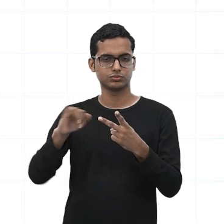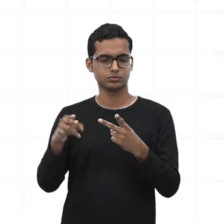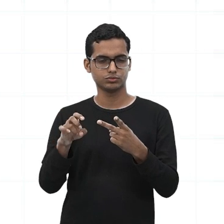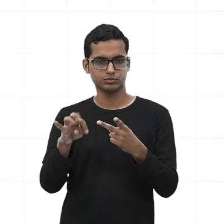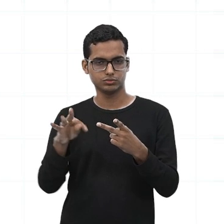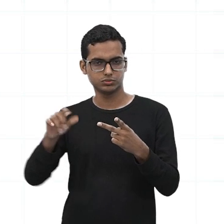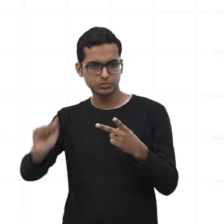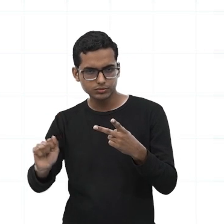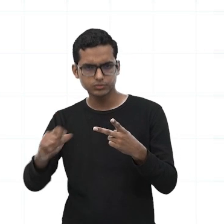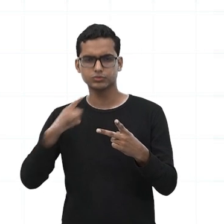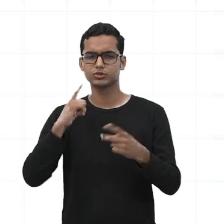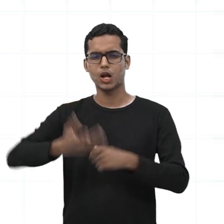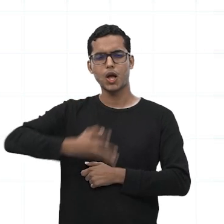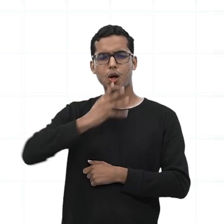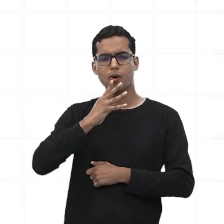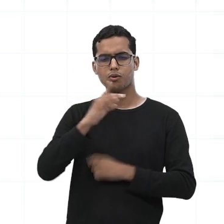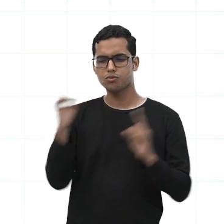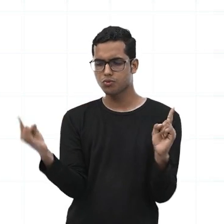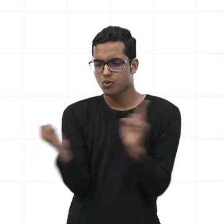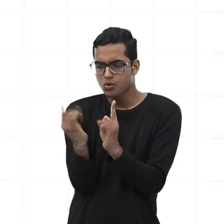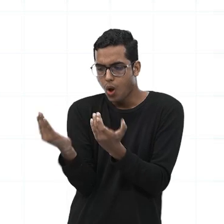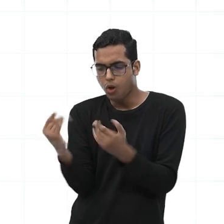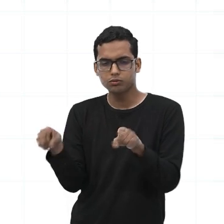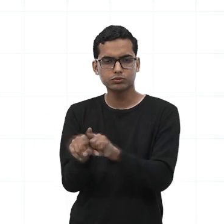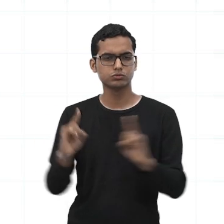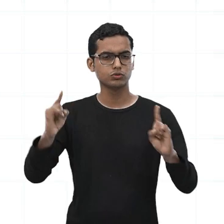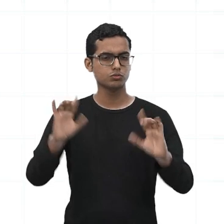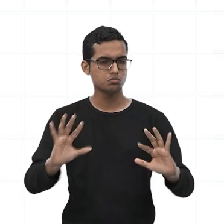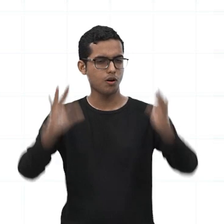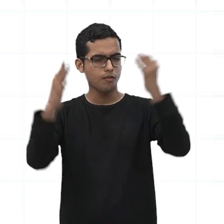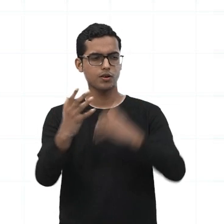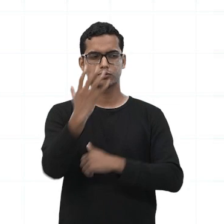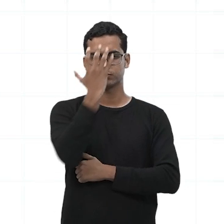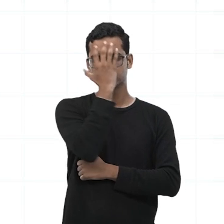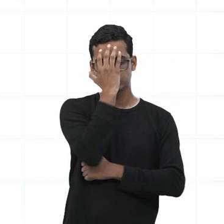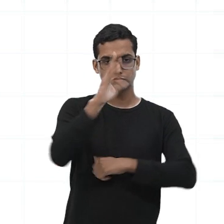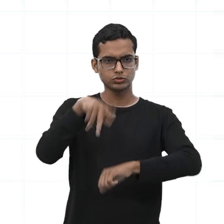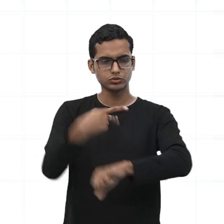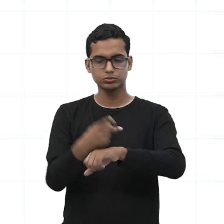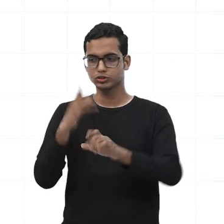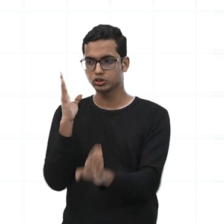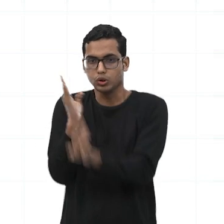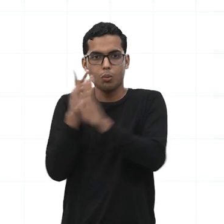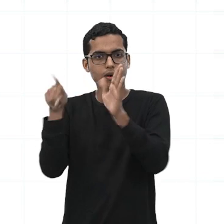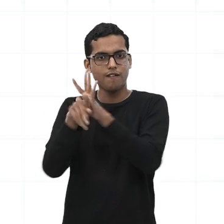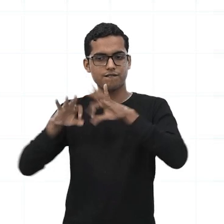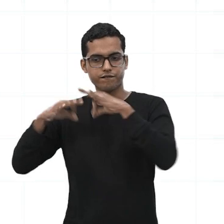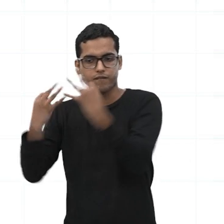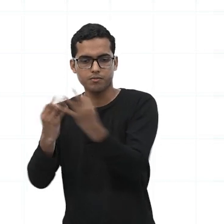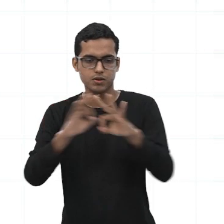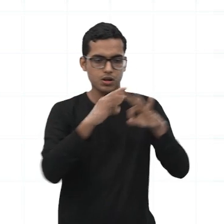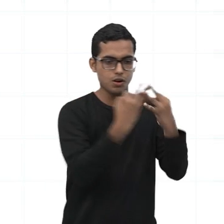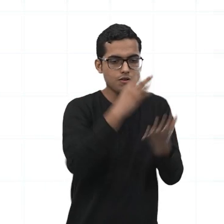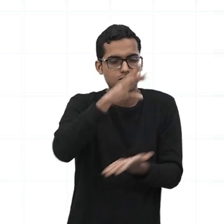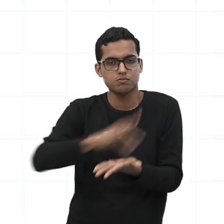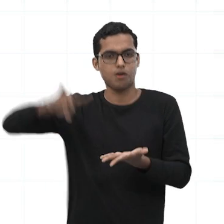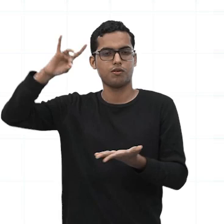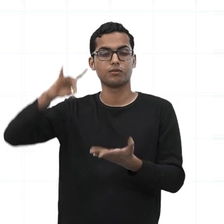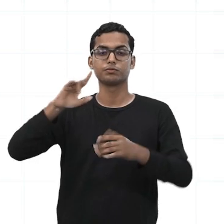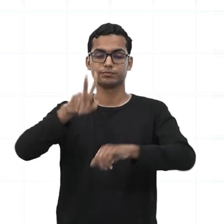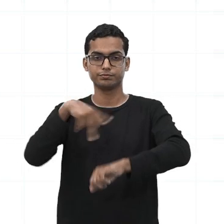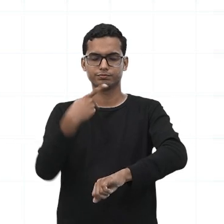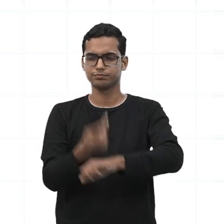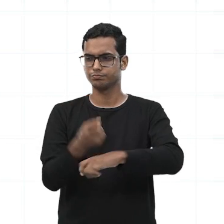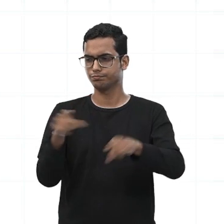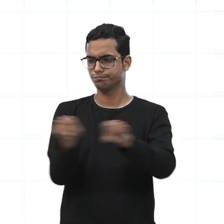num baile de máscara, aí depois as famílias são inimigas, aí acontece ali um conflito